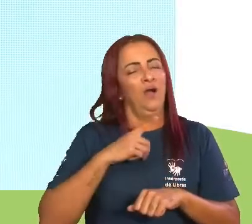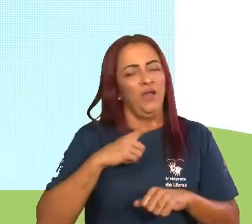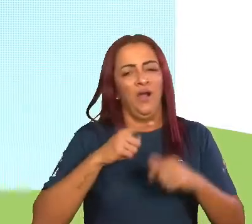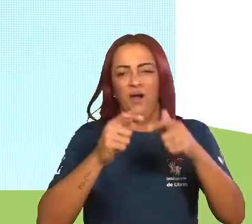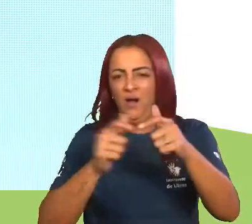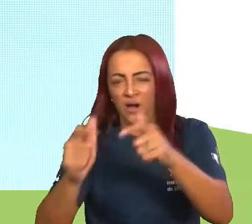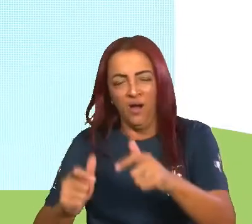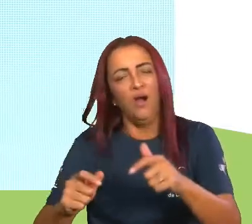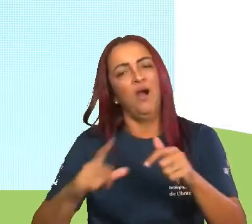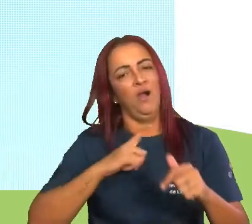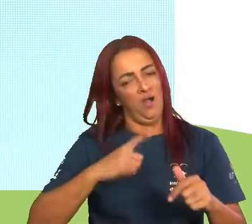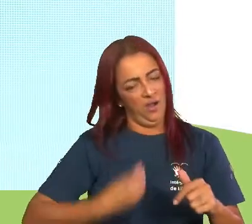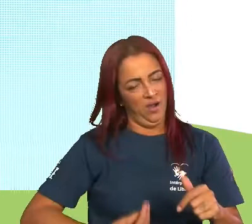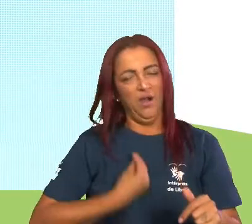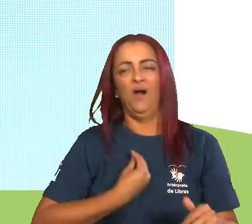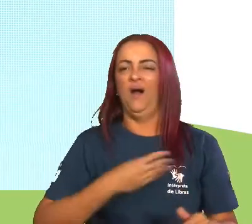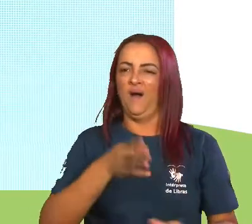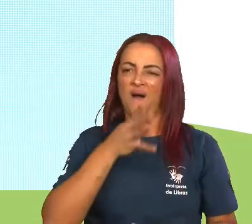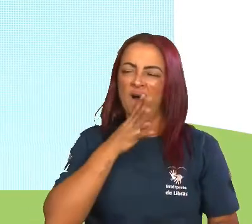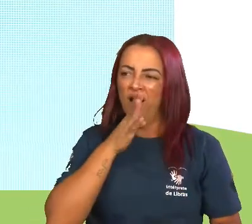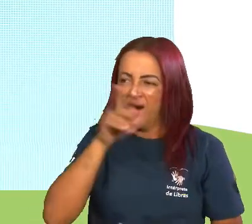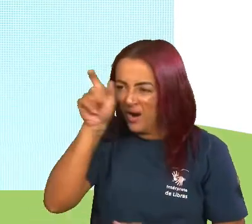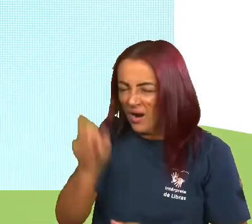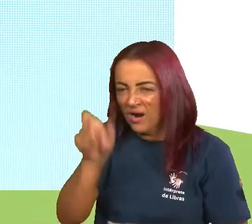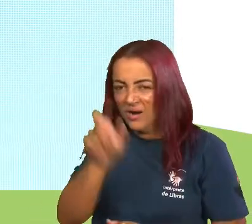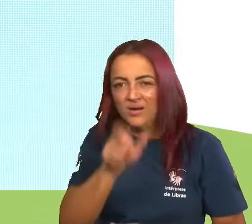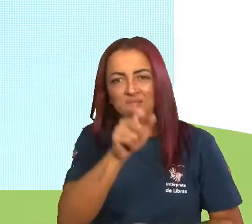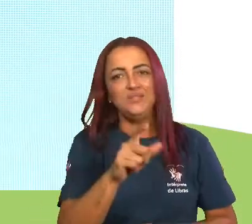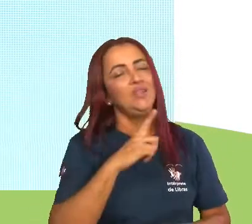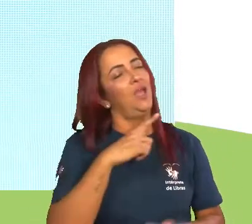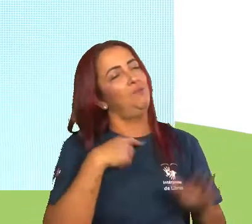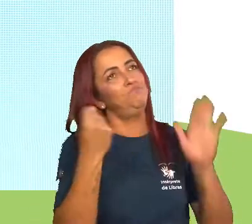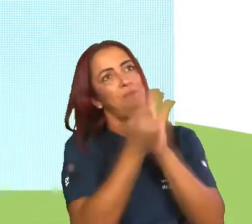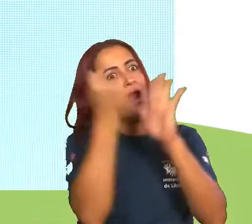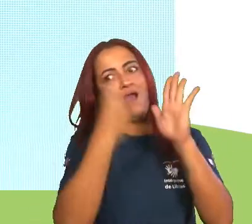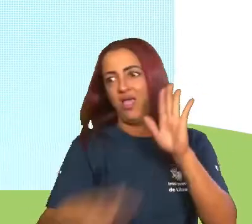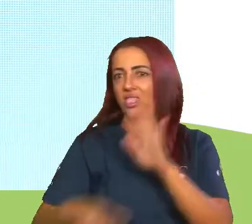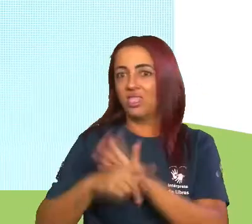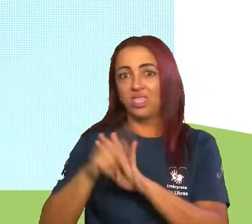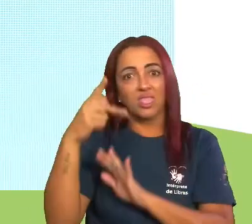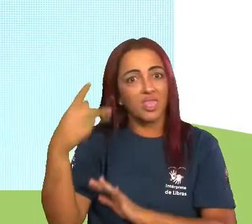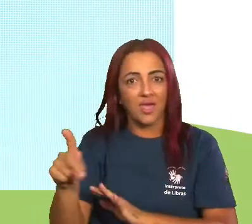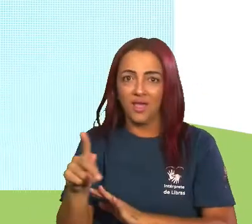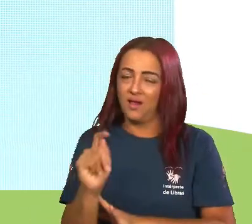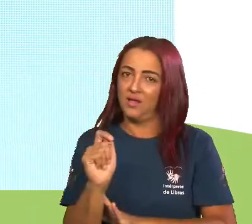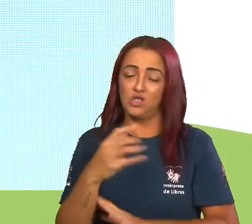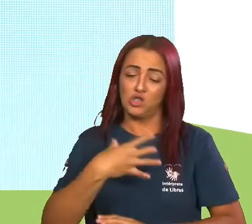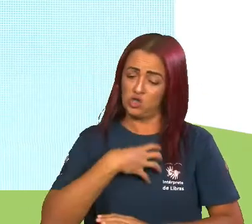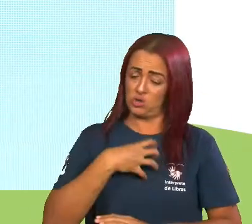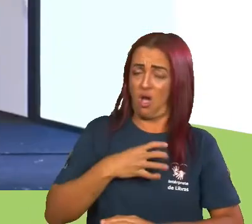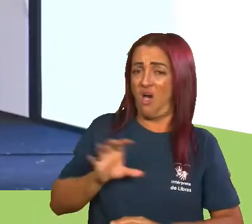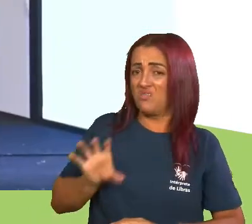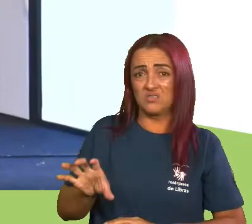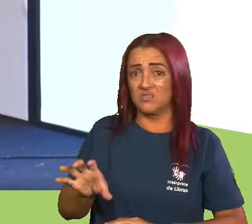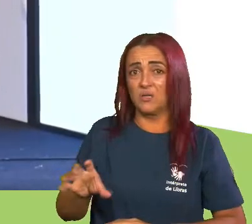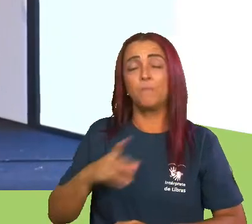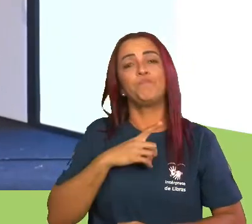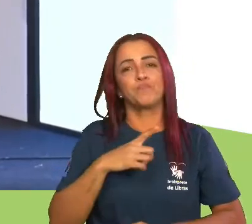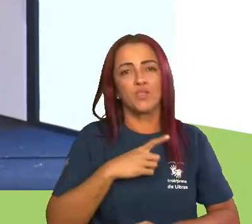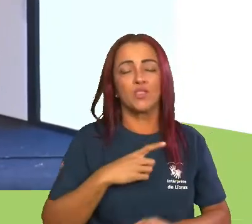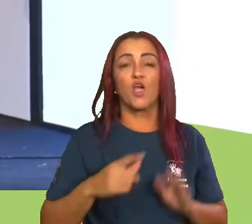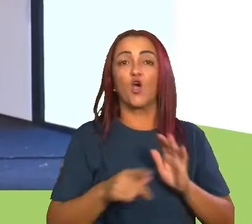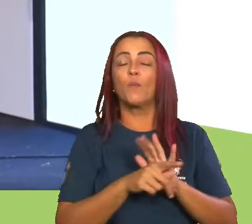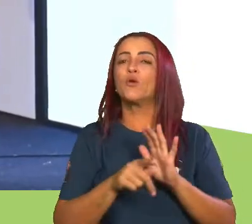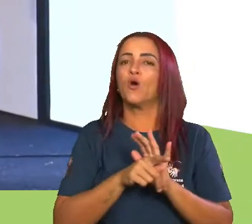passa, todos que conhecem o Augusto, por onde ele passa, ele deixa a sua marca, ele deixa os seus